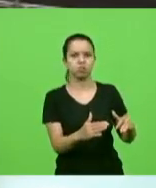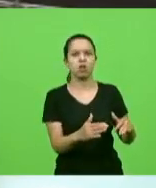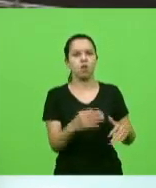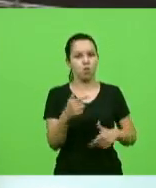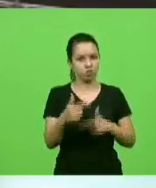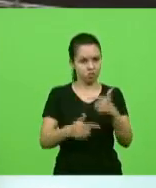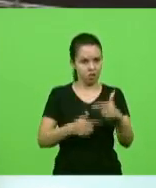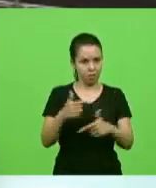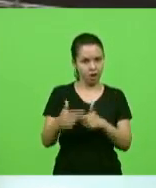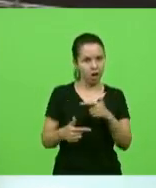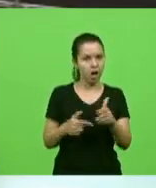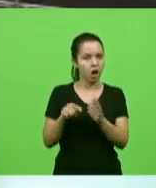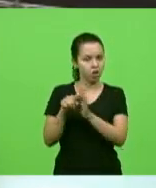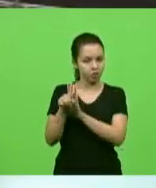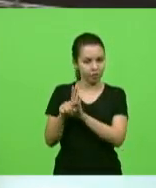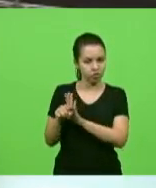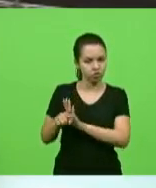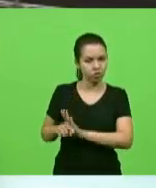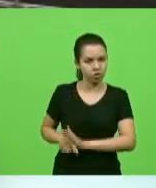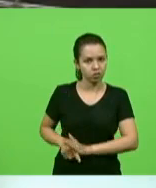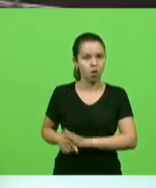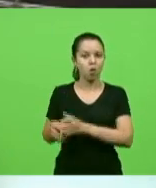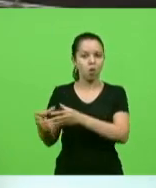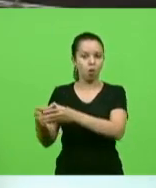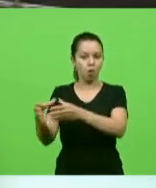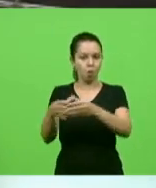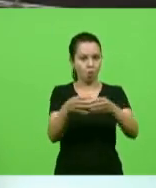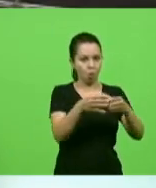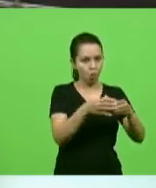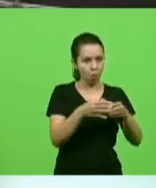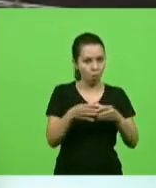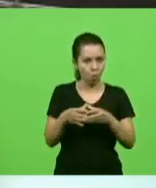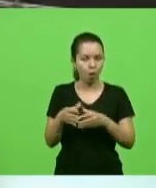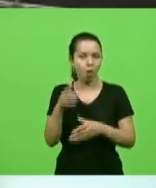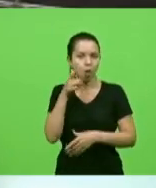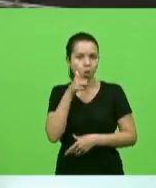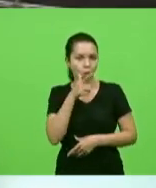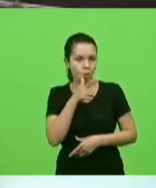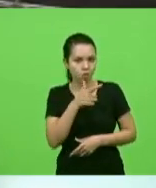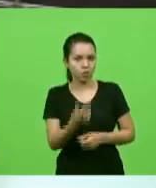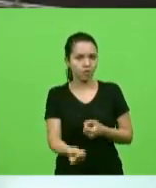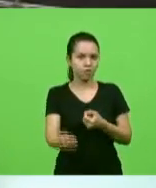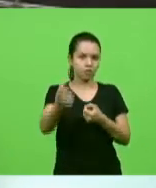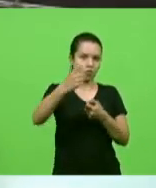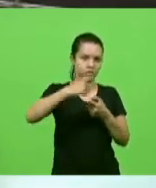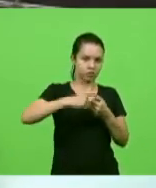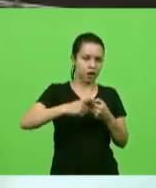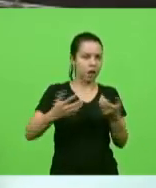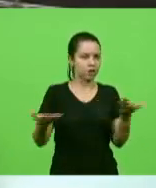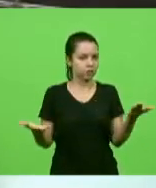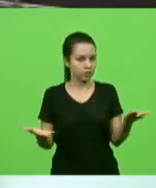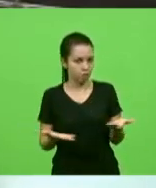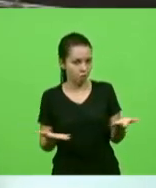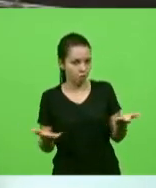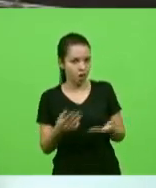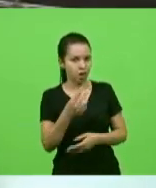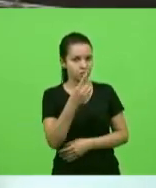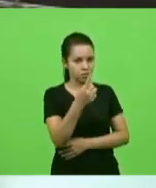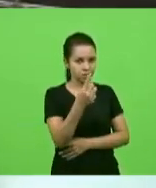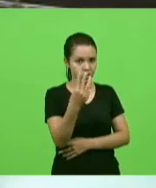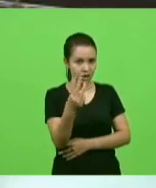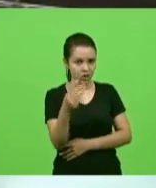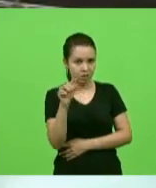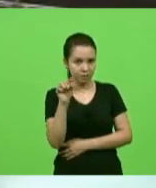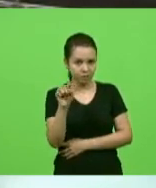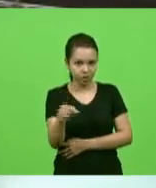trabalhos de investigação nos mais diversos órgãos só conseguiram recuperar até uma esse momento